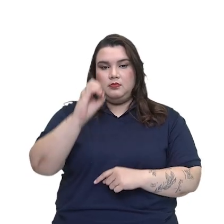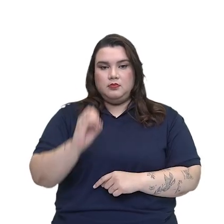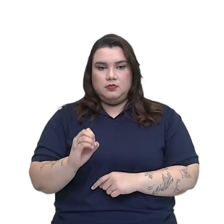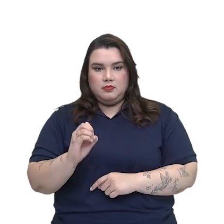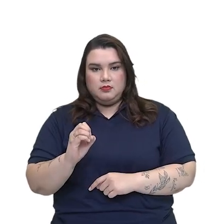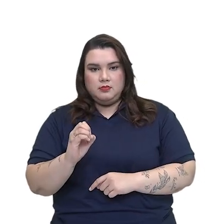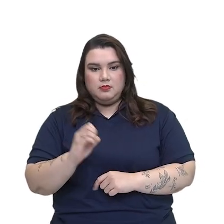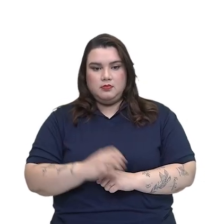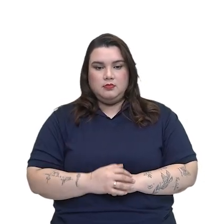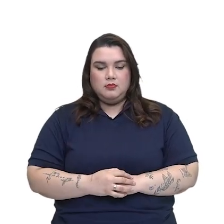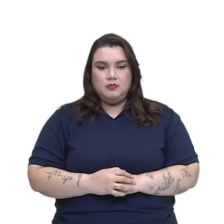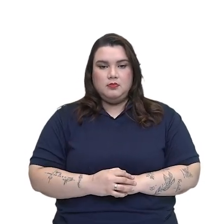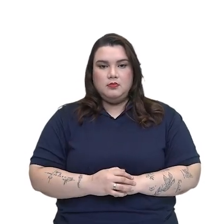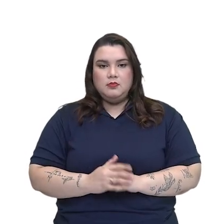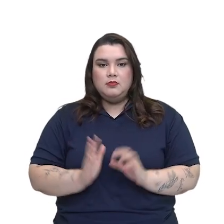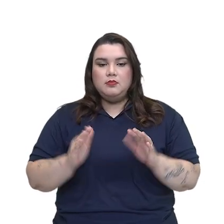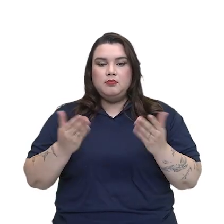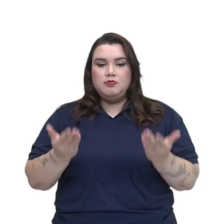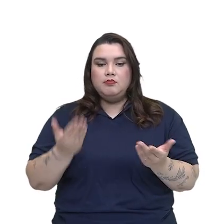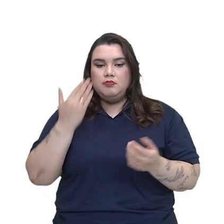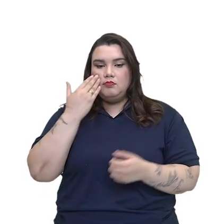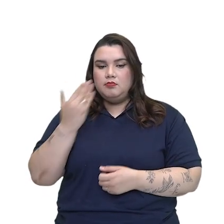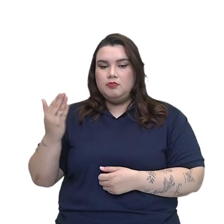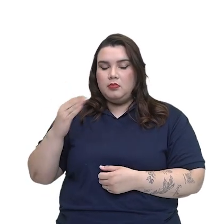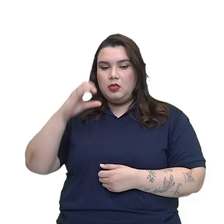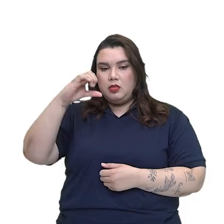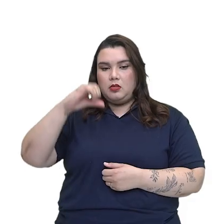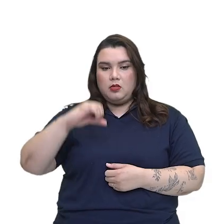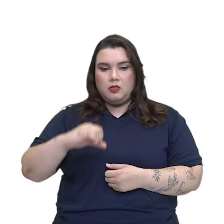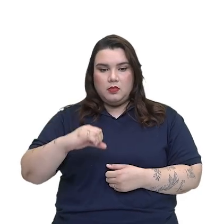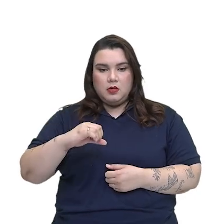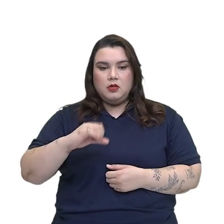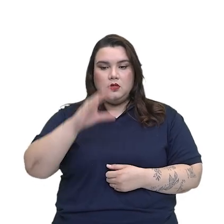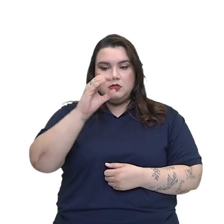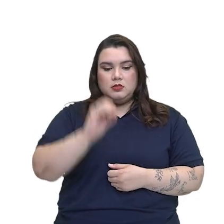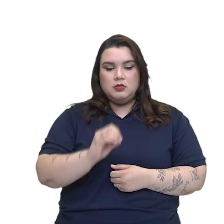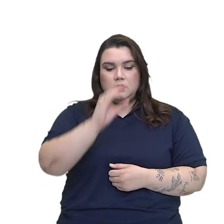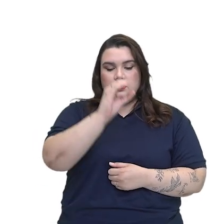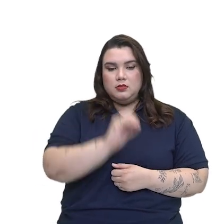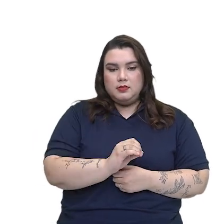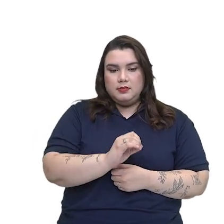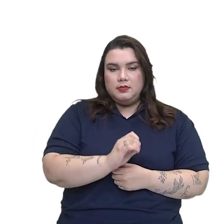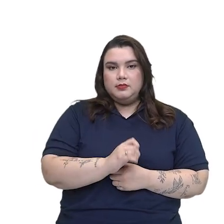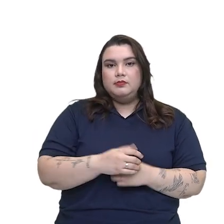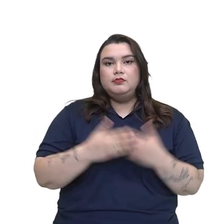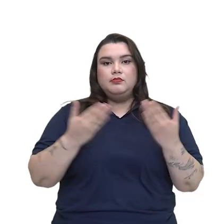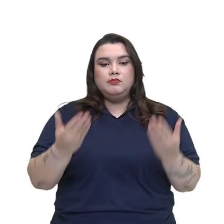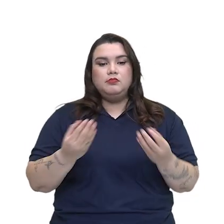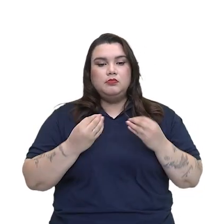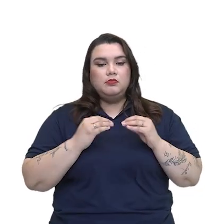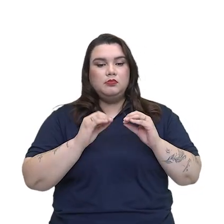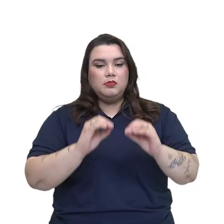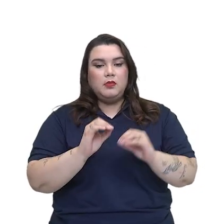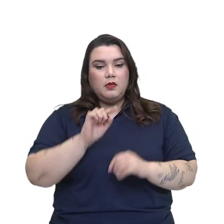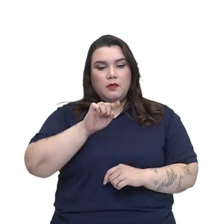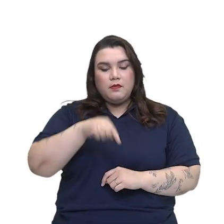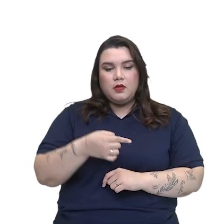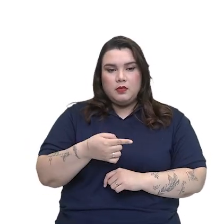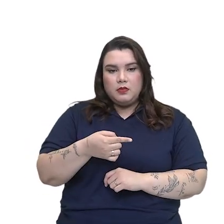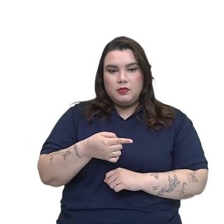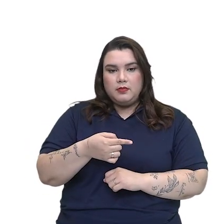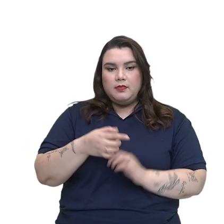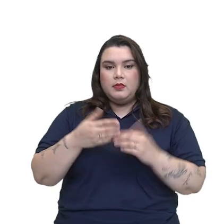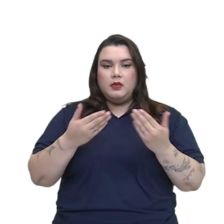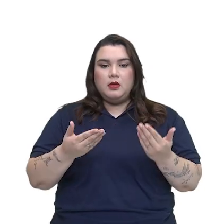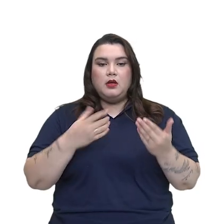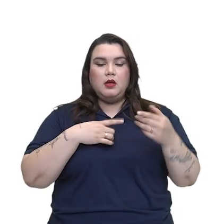vezes 0 é 0. Aí está aqui, ó, 9, soma, né? 0, 0. Vamos colocar a vírgula.